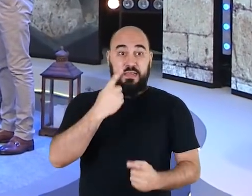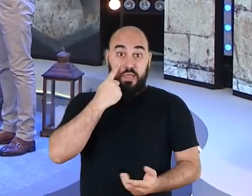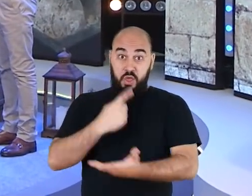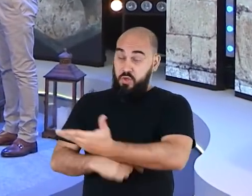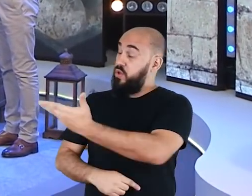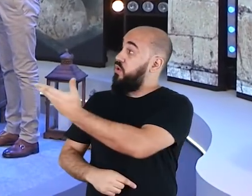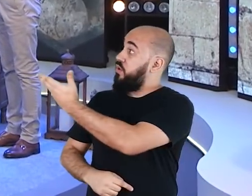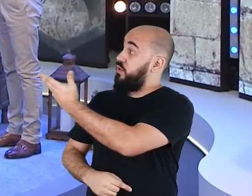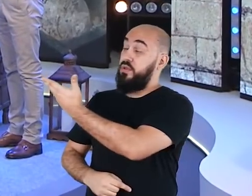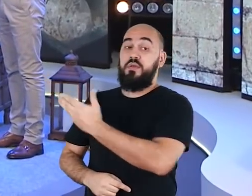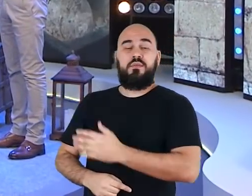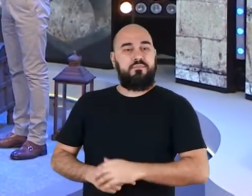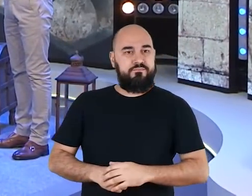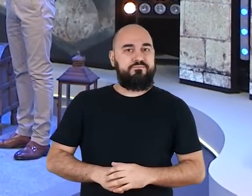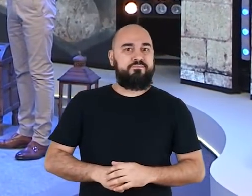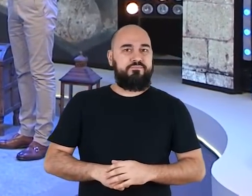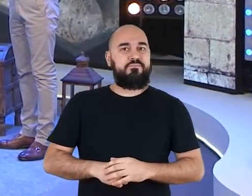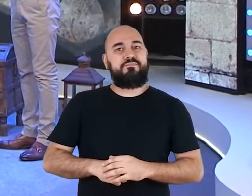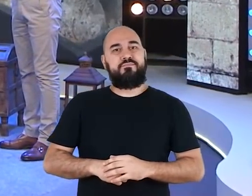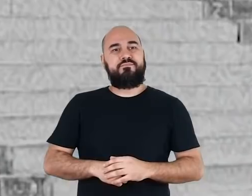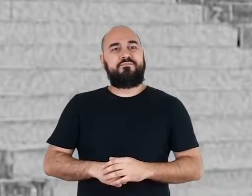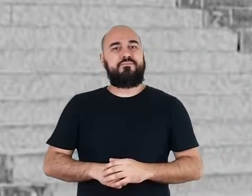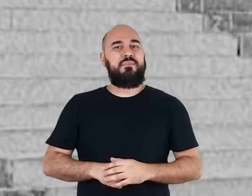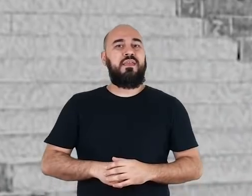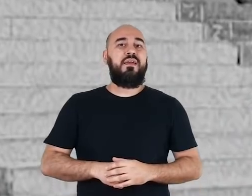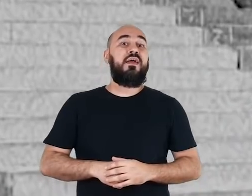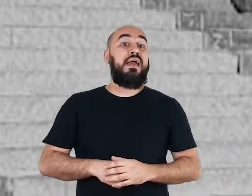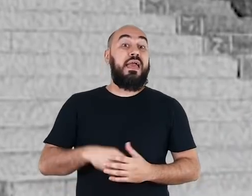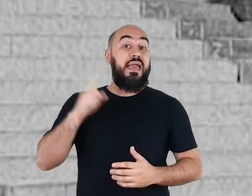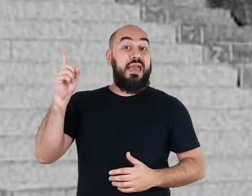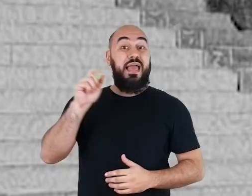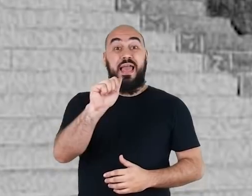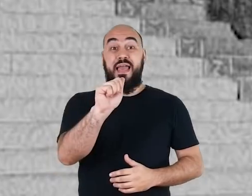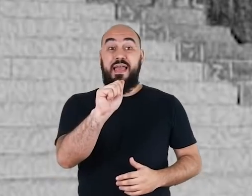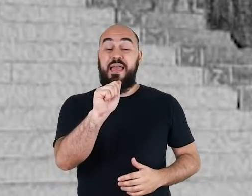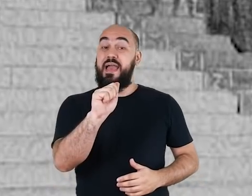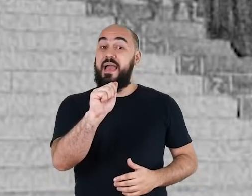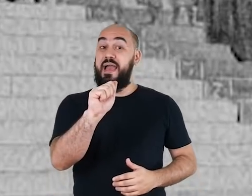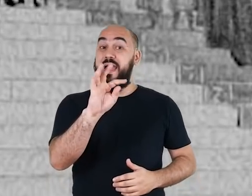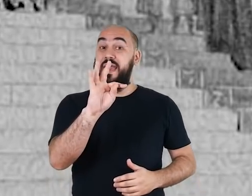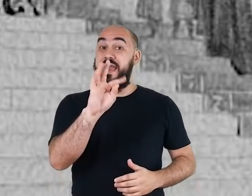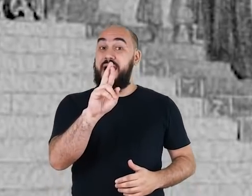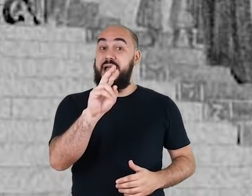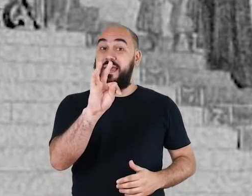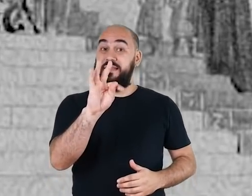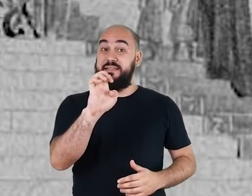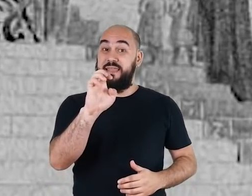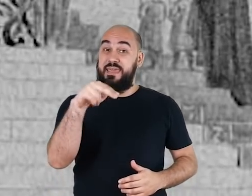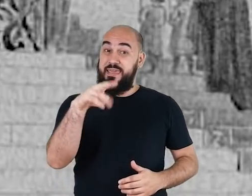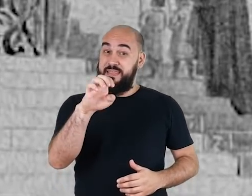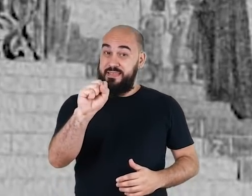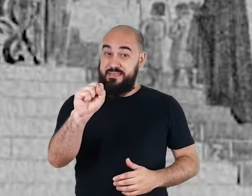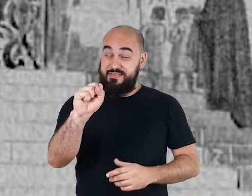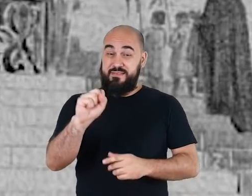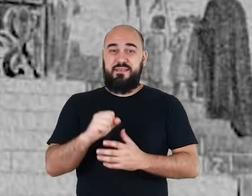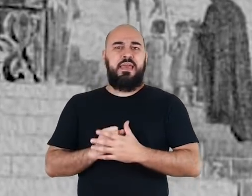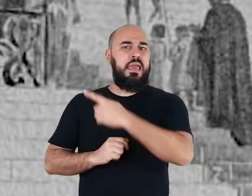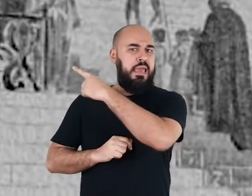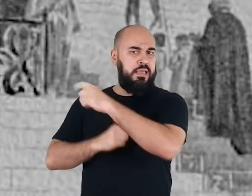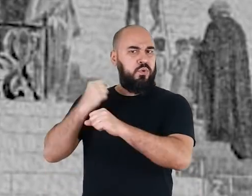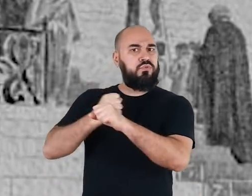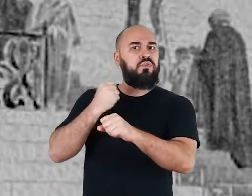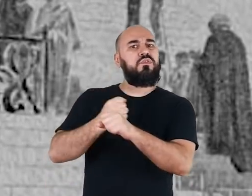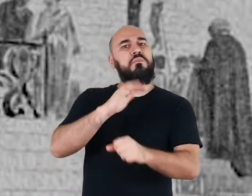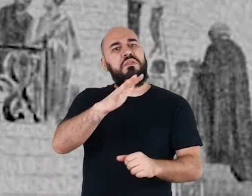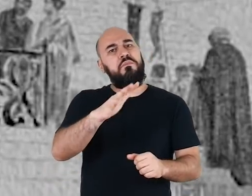seria. Maravilhoso, majestoso. Esse templo teria sido construído na cidade de Éfeso por volta de 550